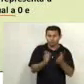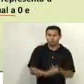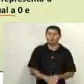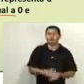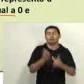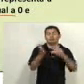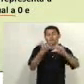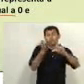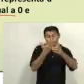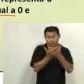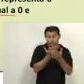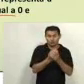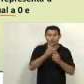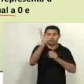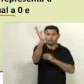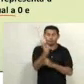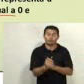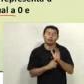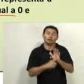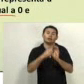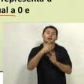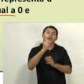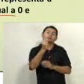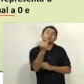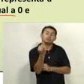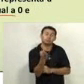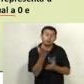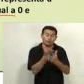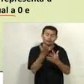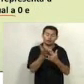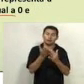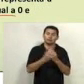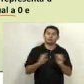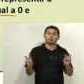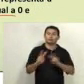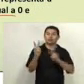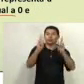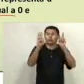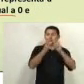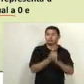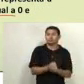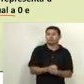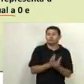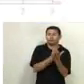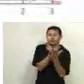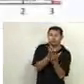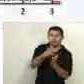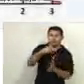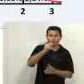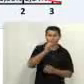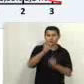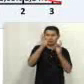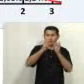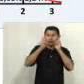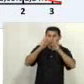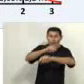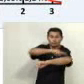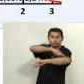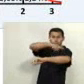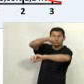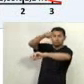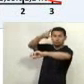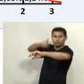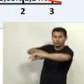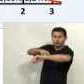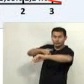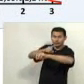em que as porcentagens representam as probabilidades entre os valores de desvio padrão. Então,